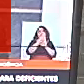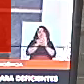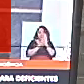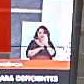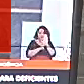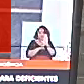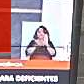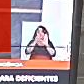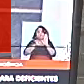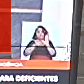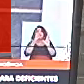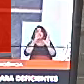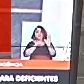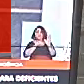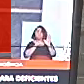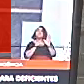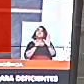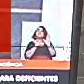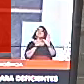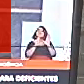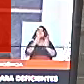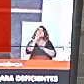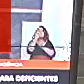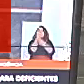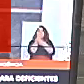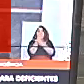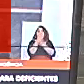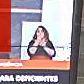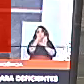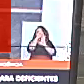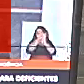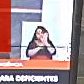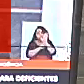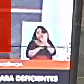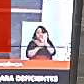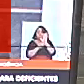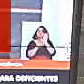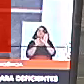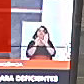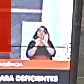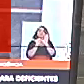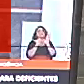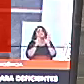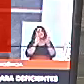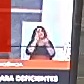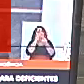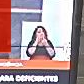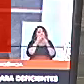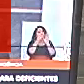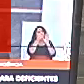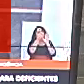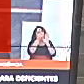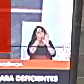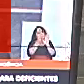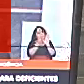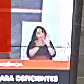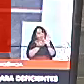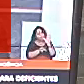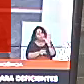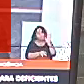o exercício desse direito, definindo, né, as regras e os procedimentos de forma objetiva, que vai possibilitar